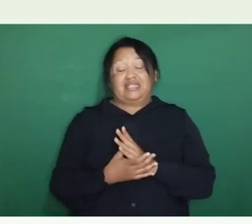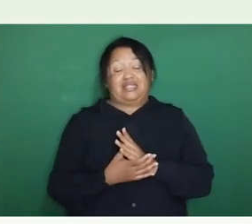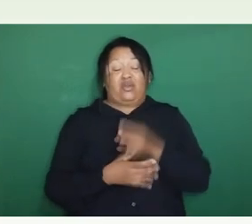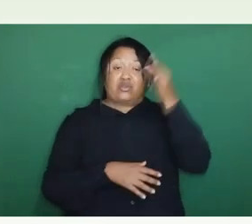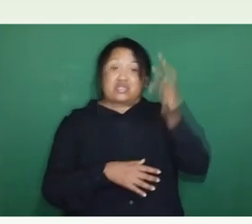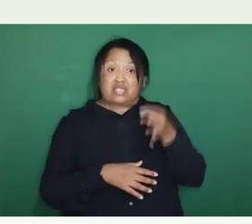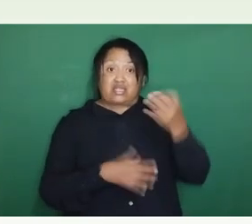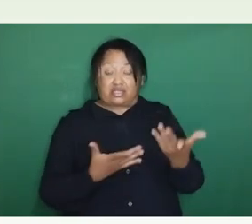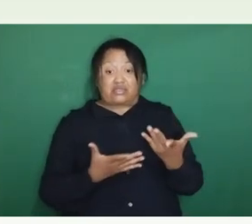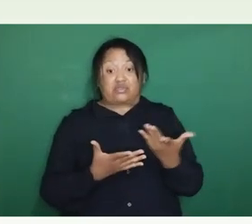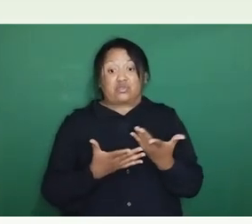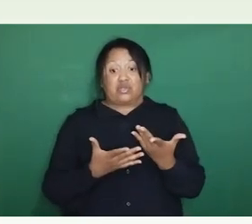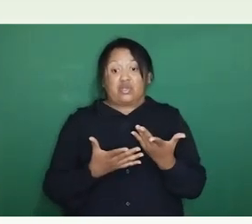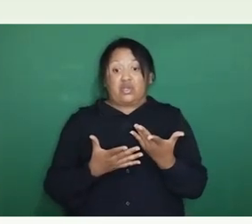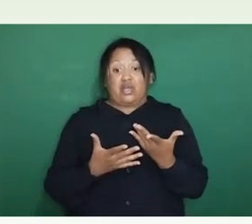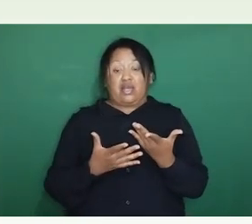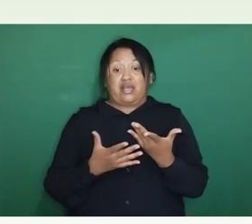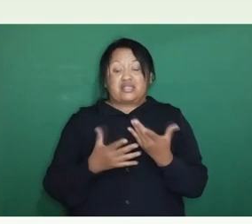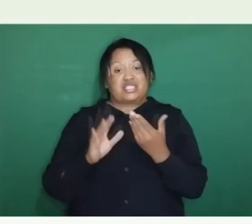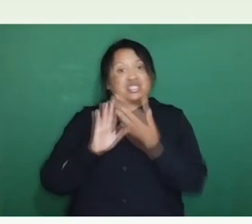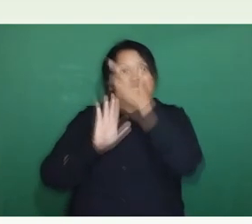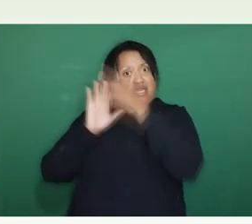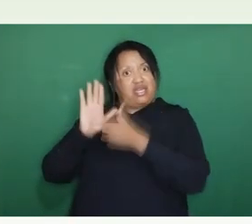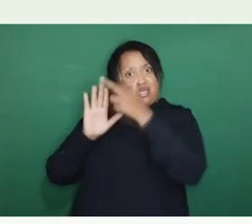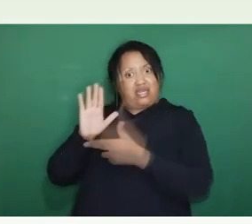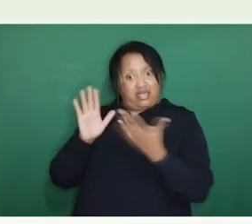Então vamos analisar as alternativas